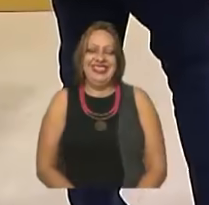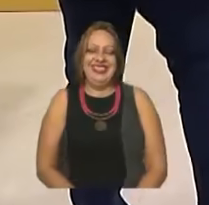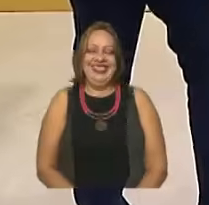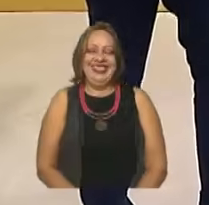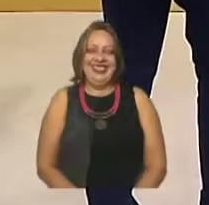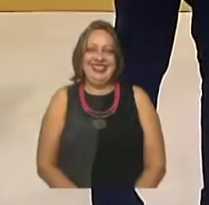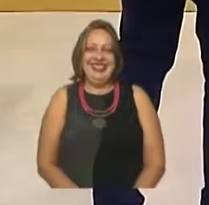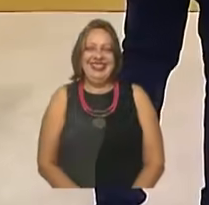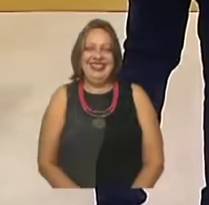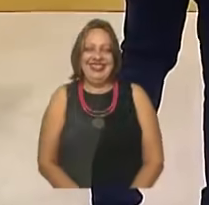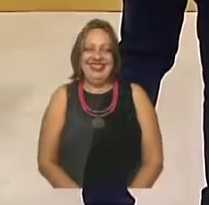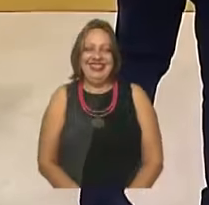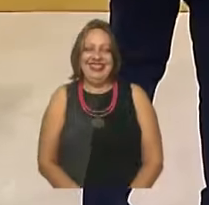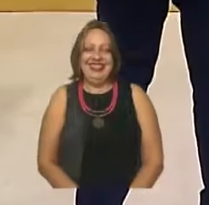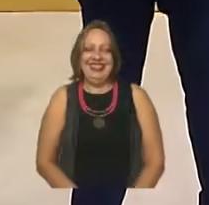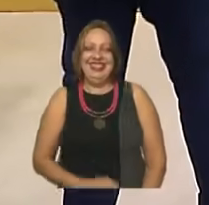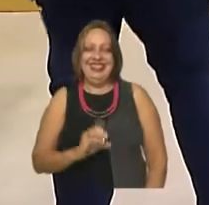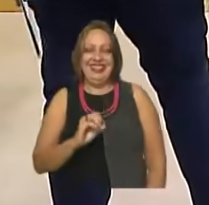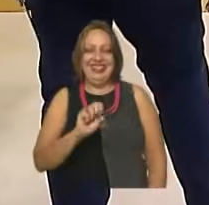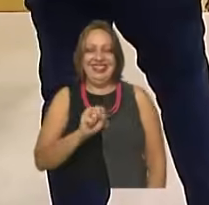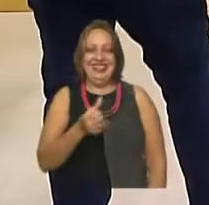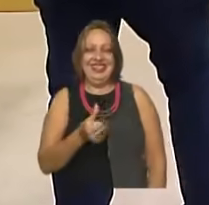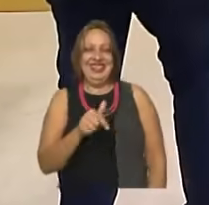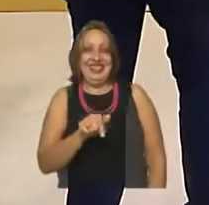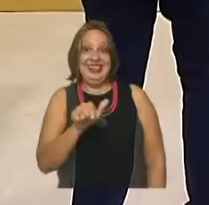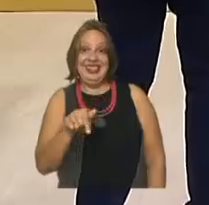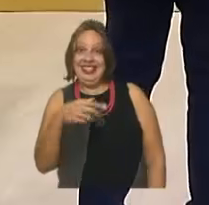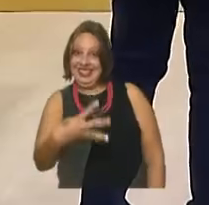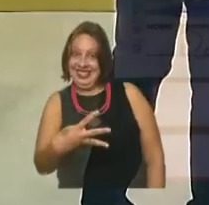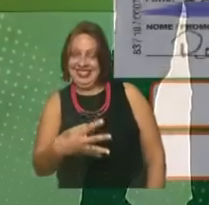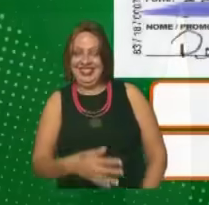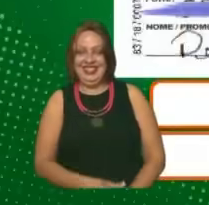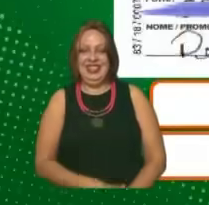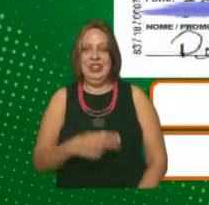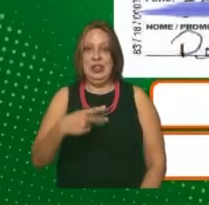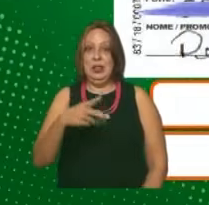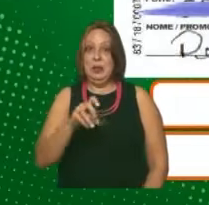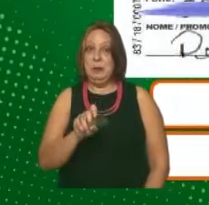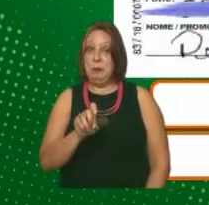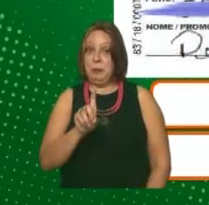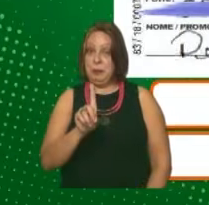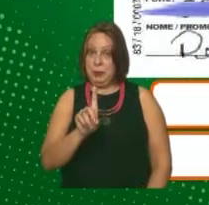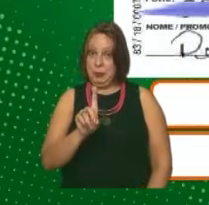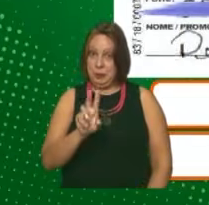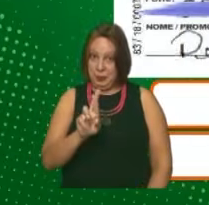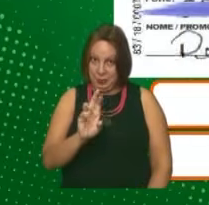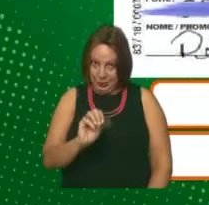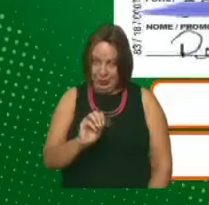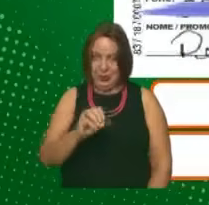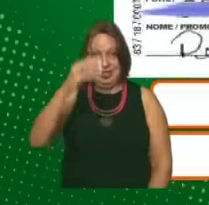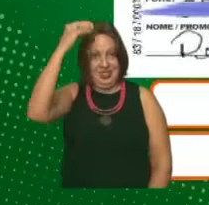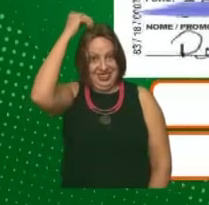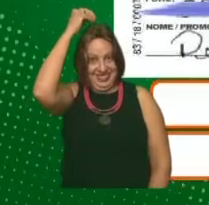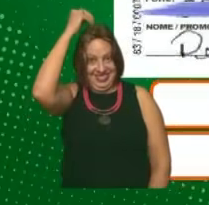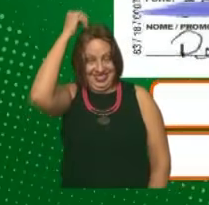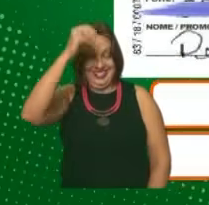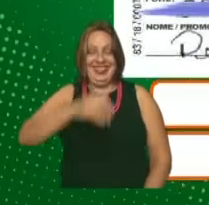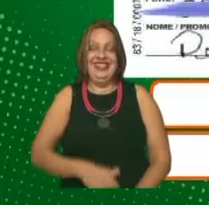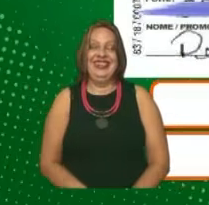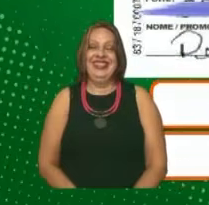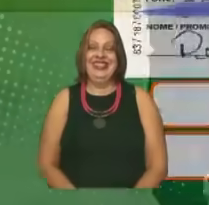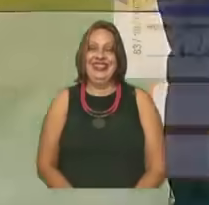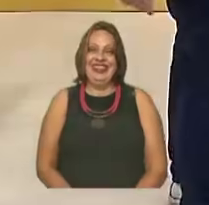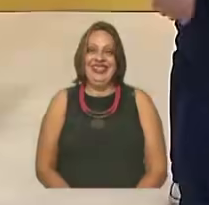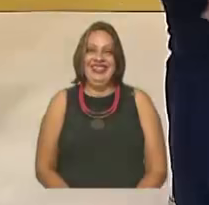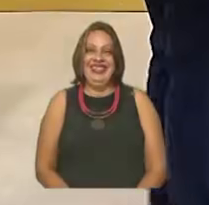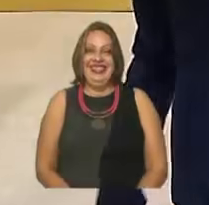023279. Segue que o tempo tá chamando, 086774. Pedro Gabriel de São Cristóvão, adquiriu com a Delma em São